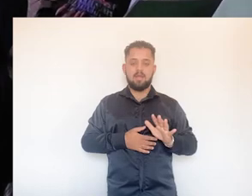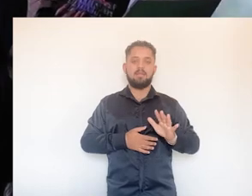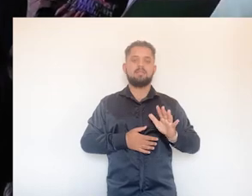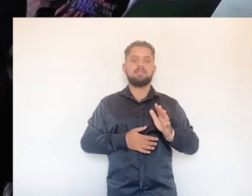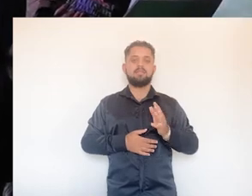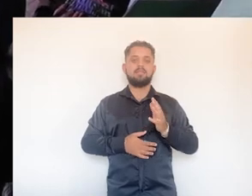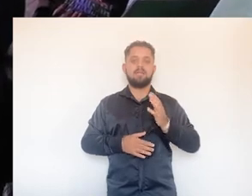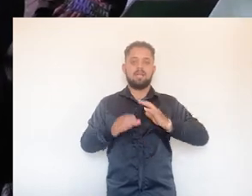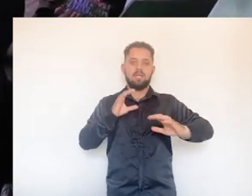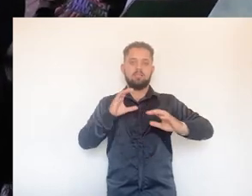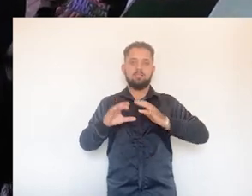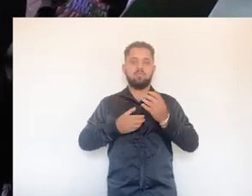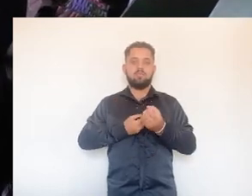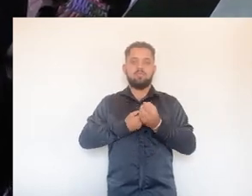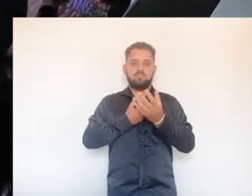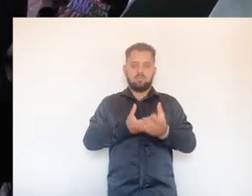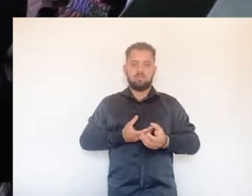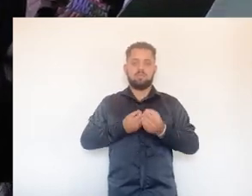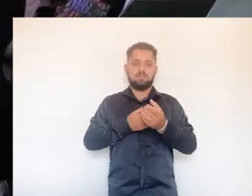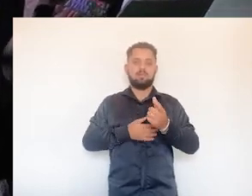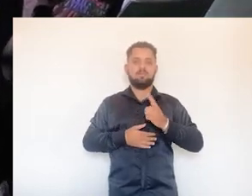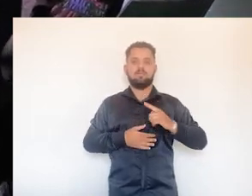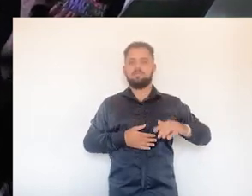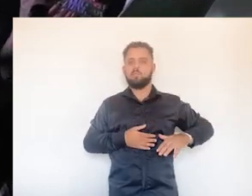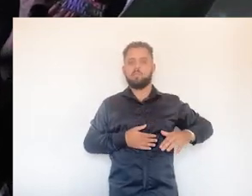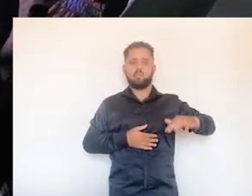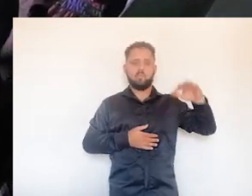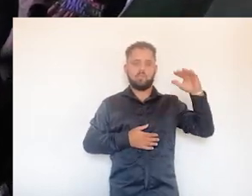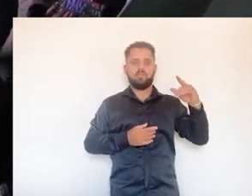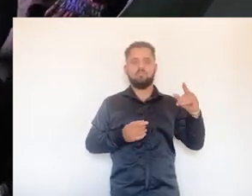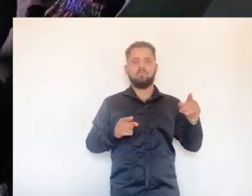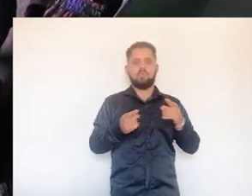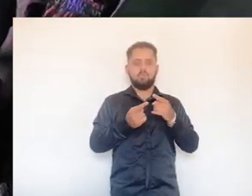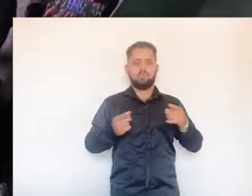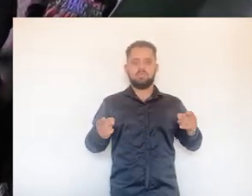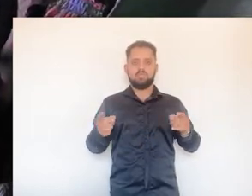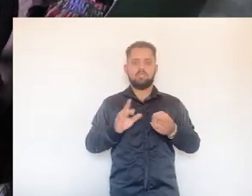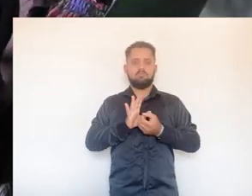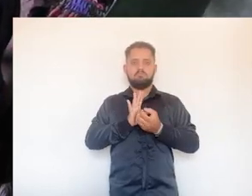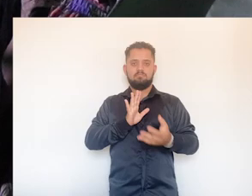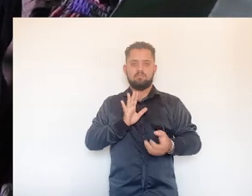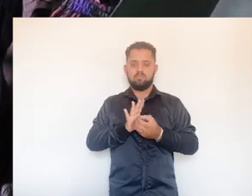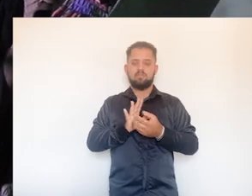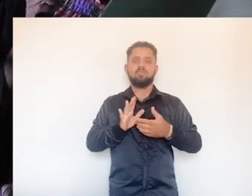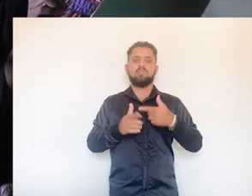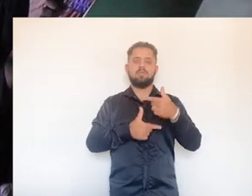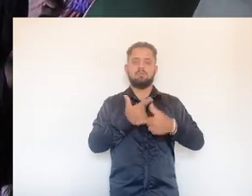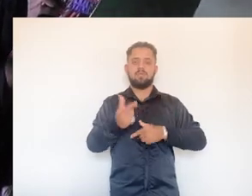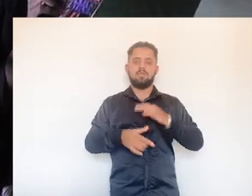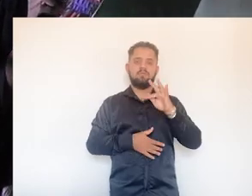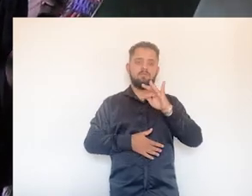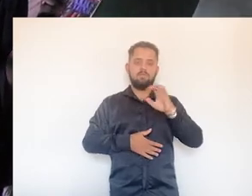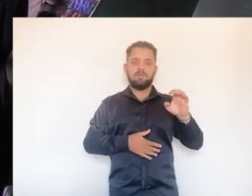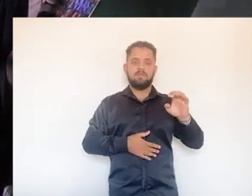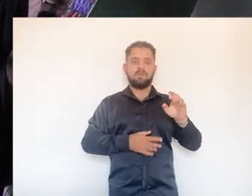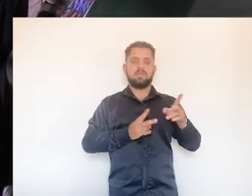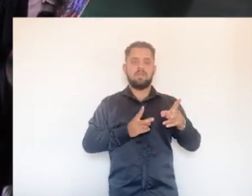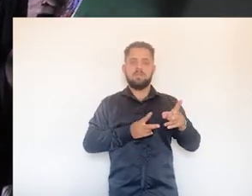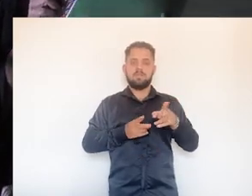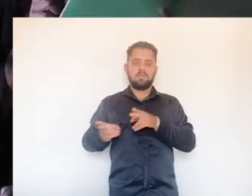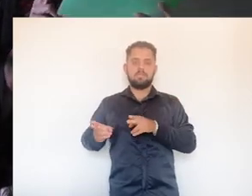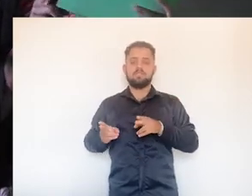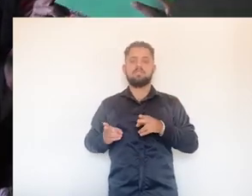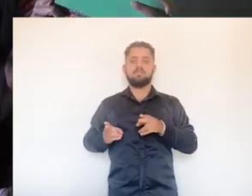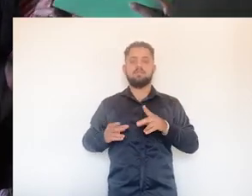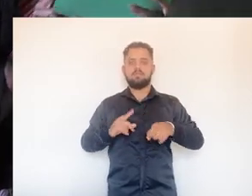Se envolve com a música e a poesia desde criança. Participou do FICA nas edições 2021 e 22, além da